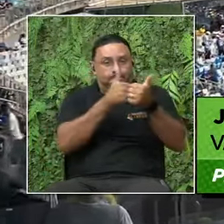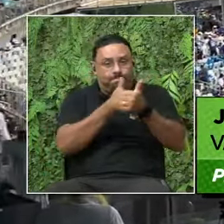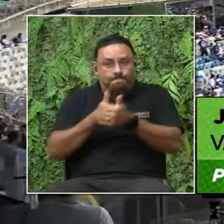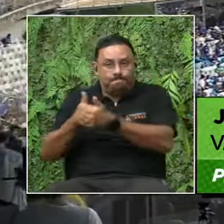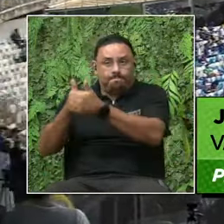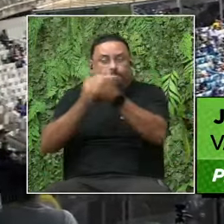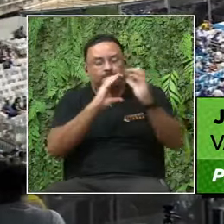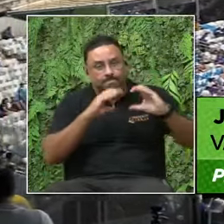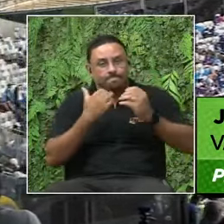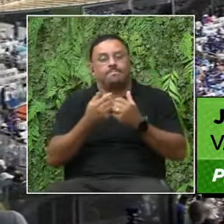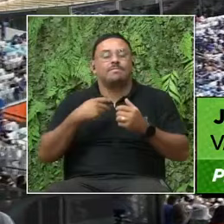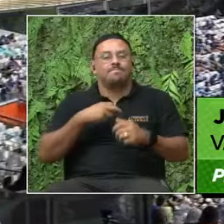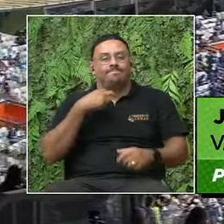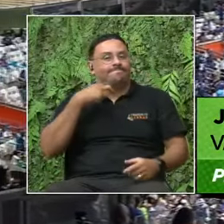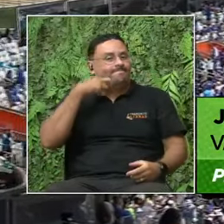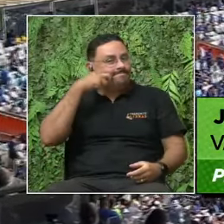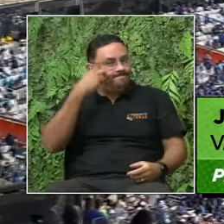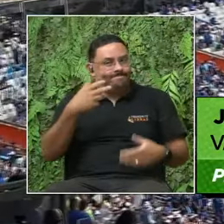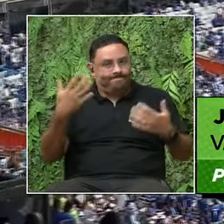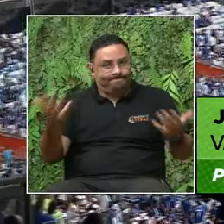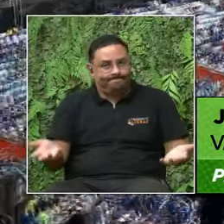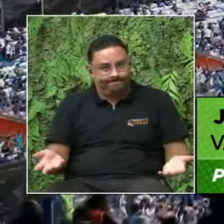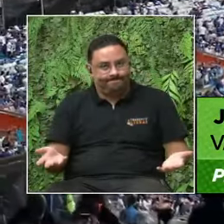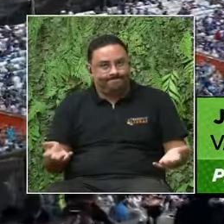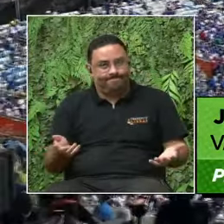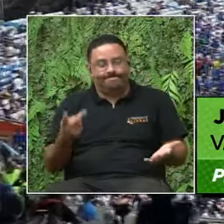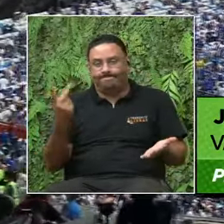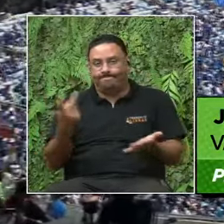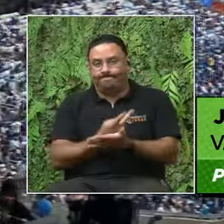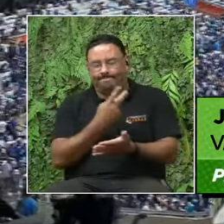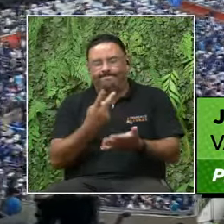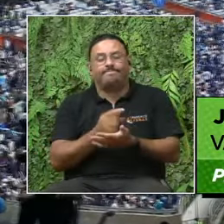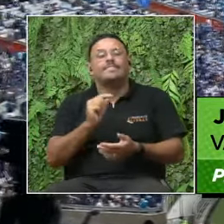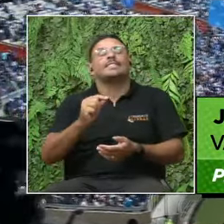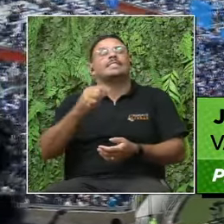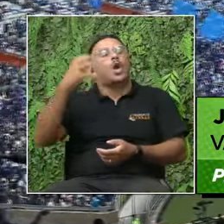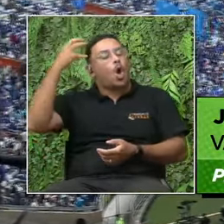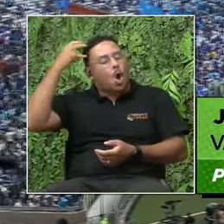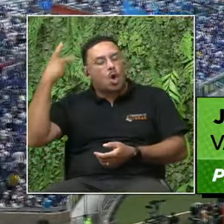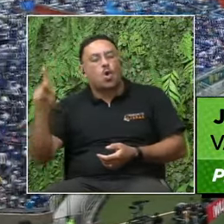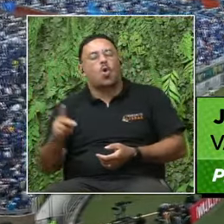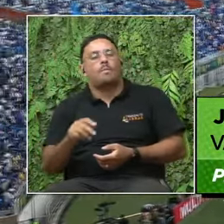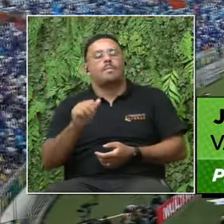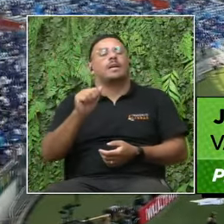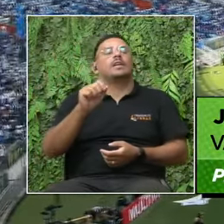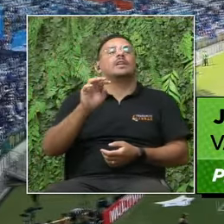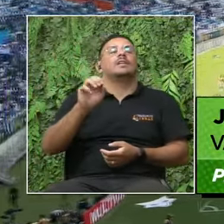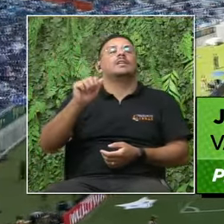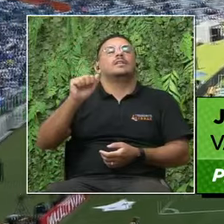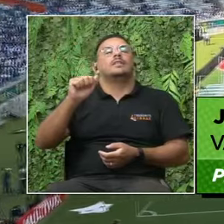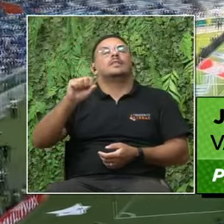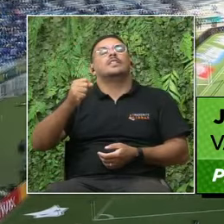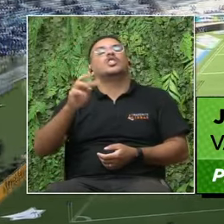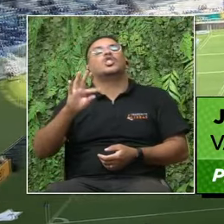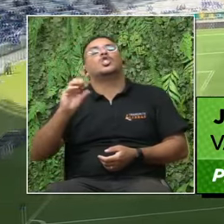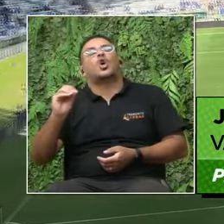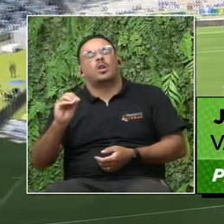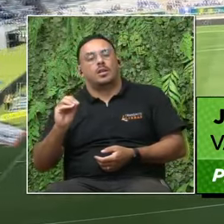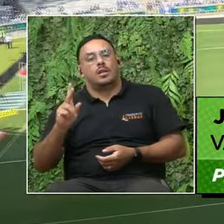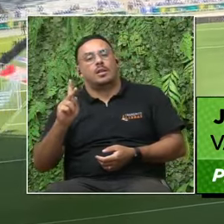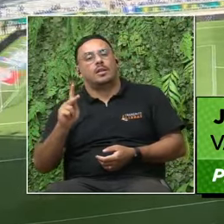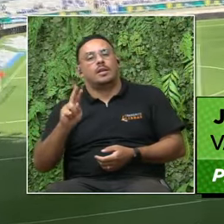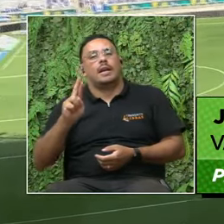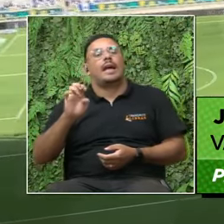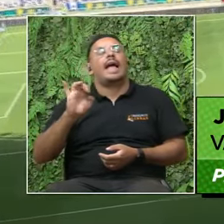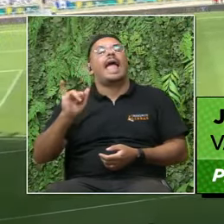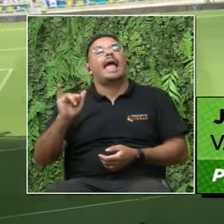do Mineirão hoje é uma vergonha e o pessoal vai falar que é culpa que atrás da Stock Car não sei o qu da Rei Pelé mas não é